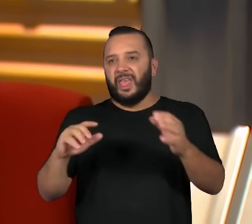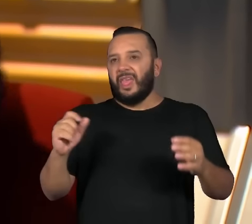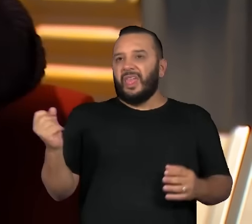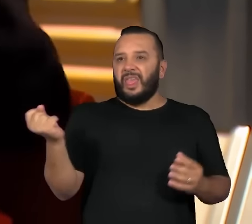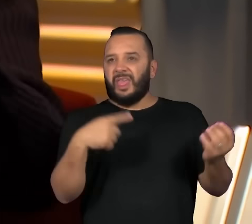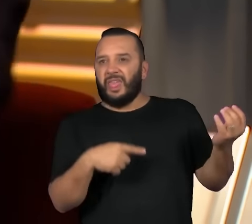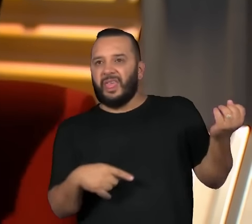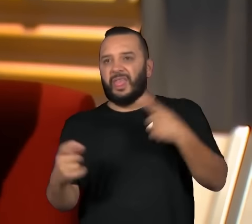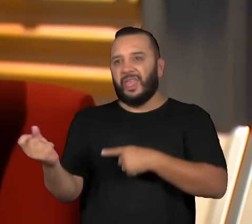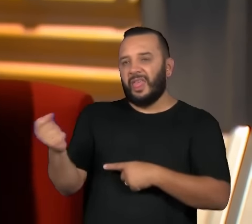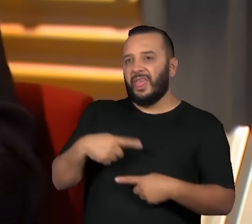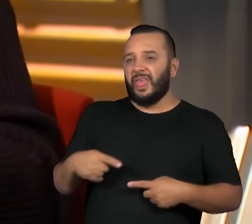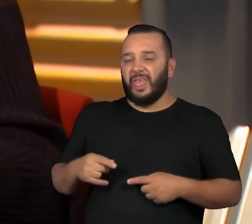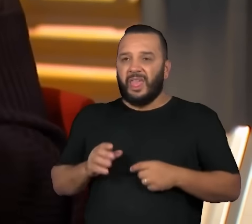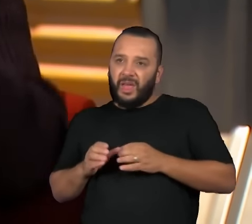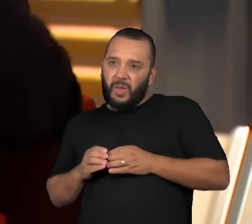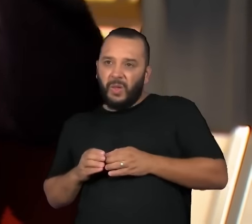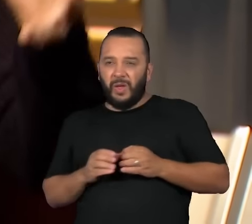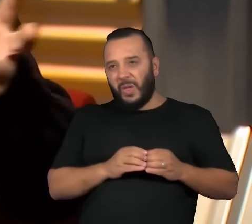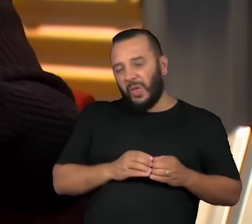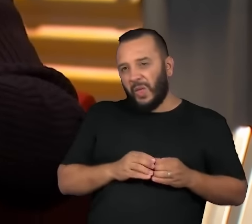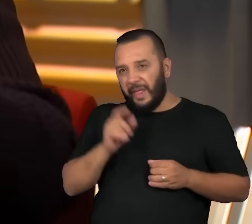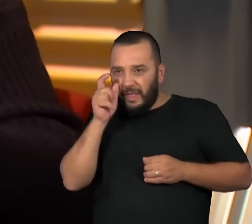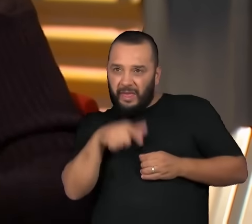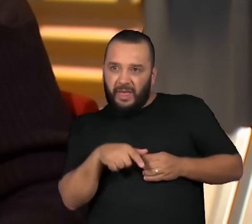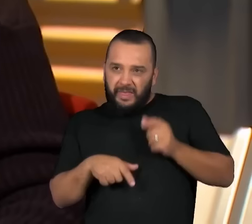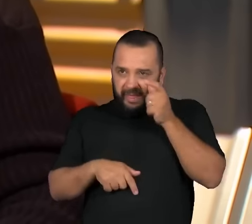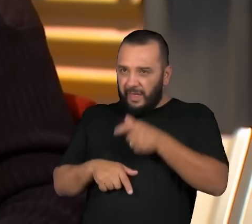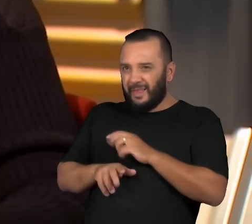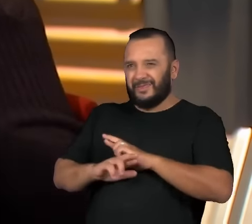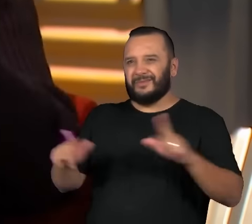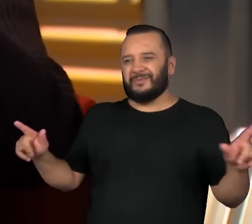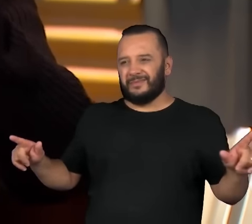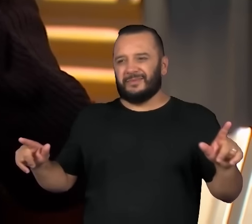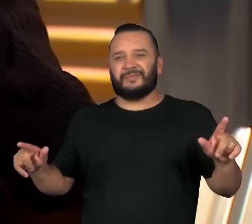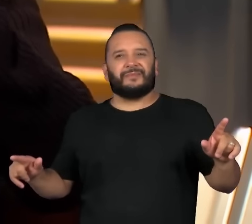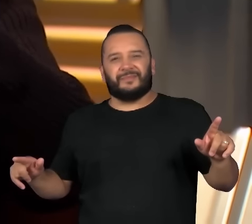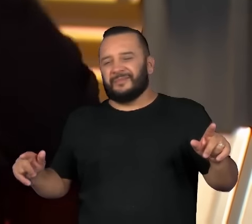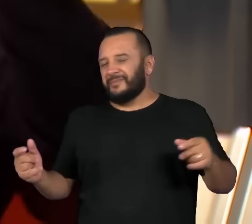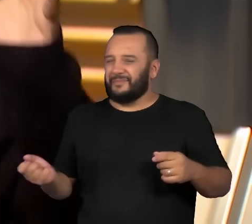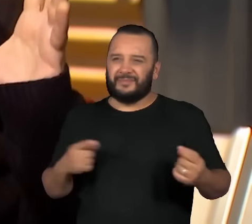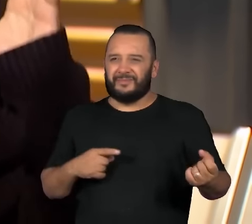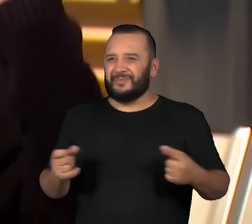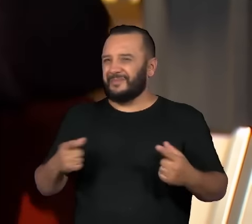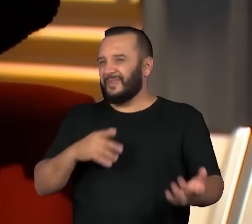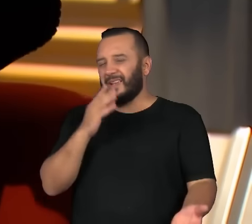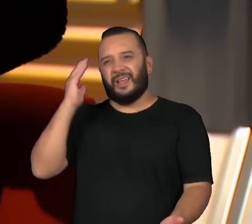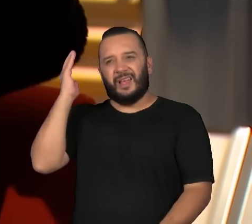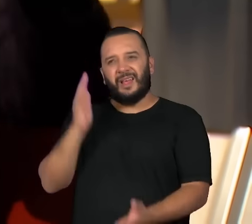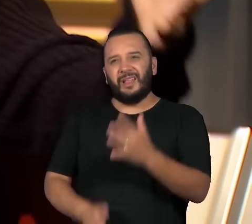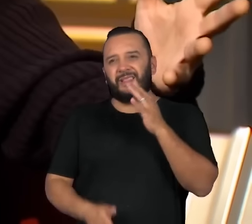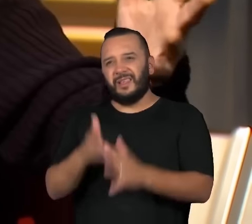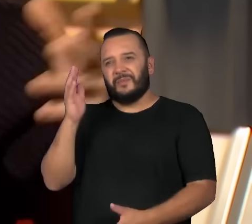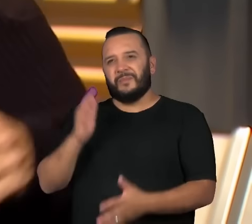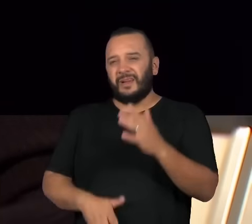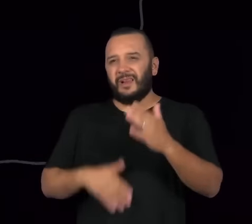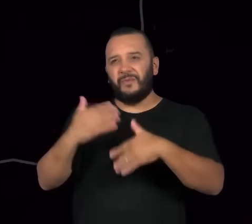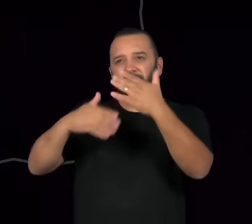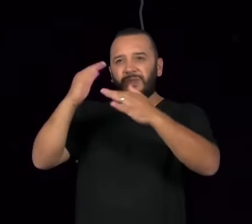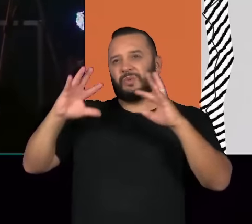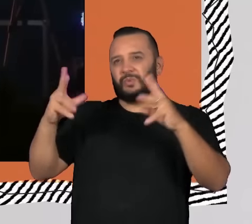sabe, grupinhos fechados com interesses, né, individuais que atrapalham a evolução de